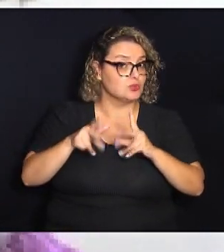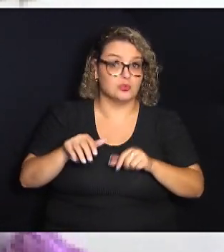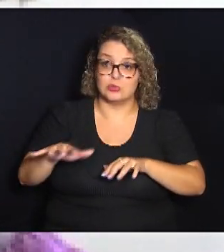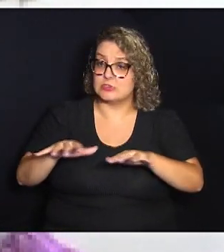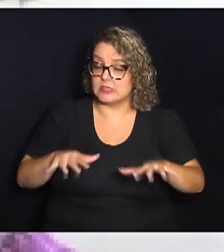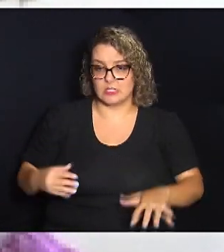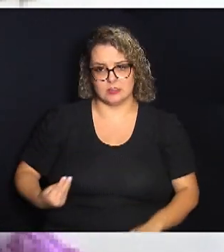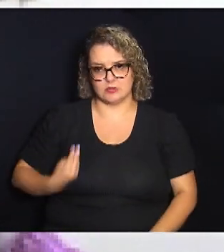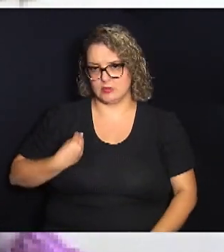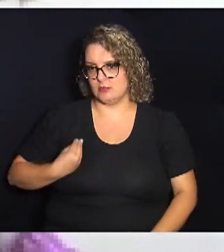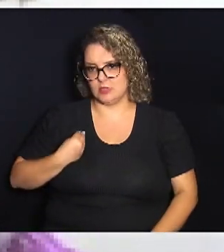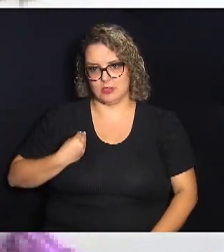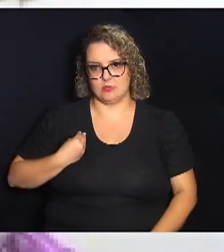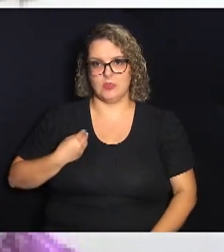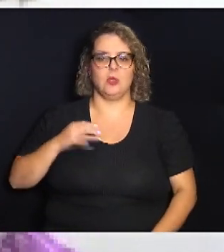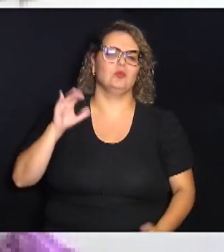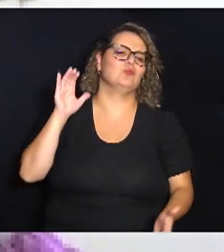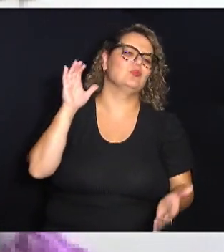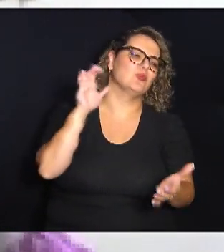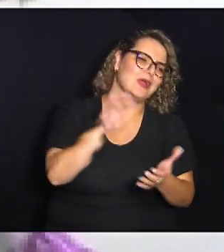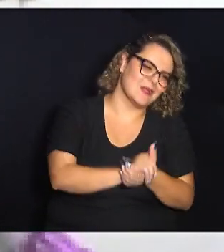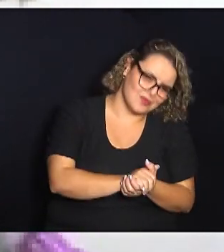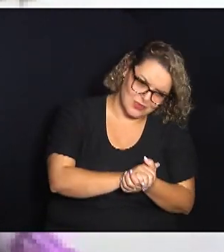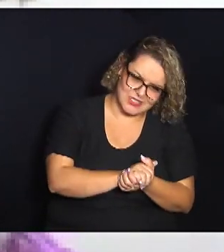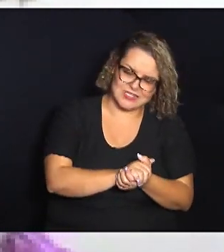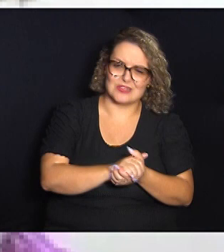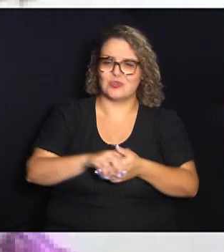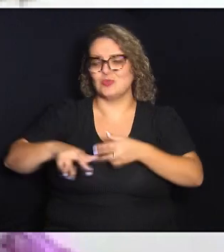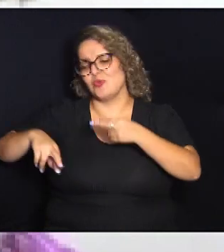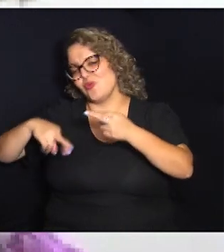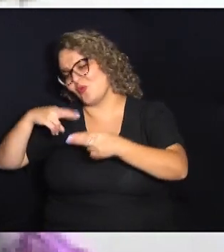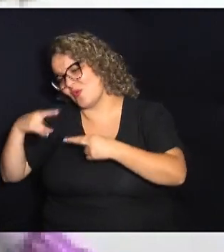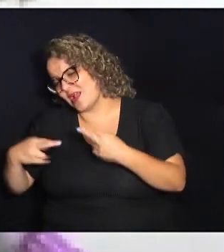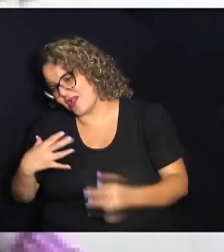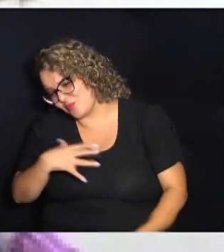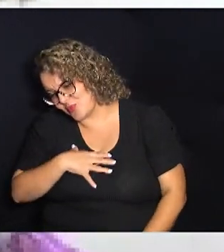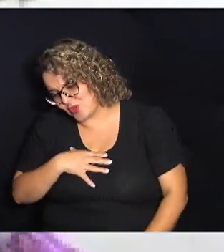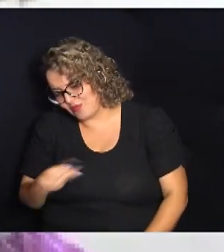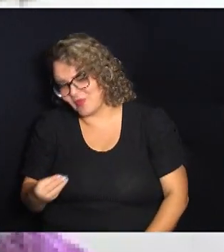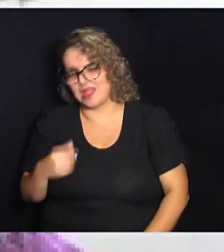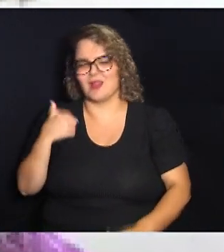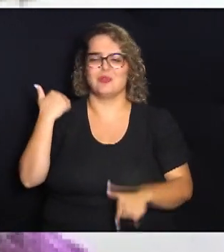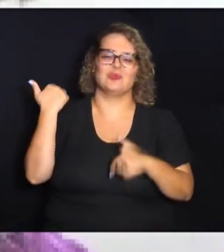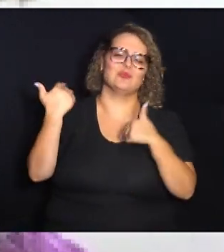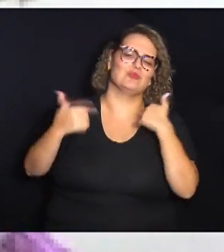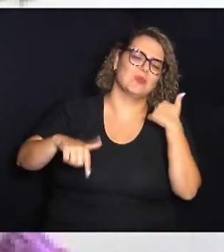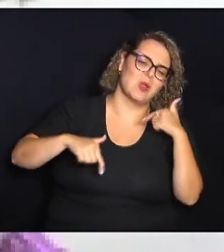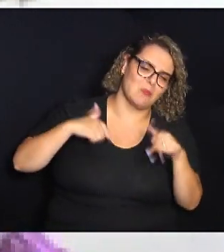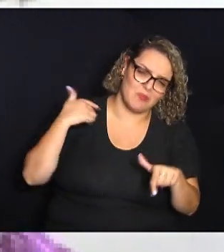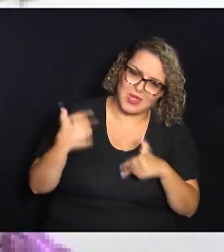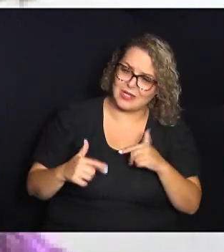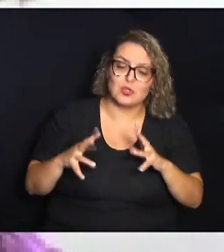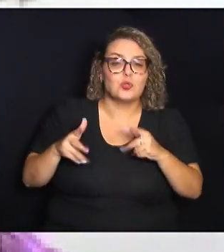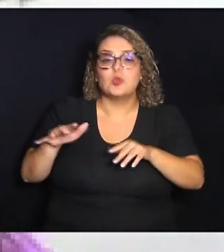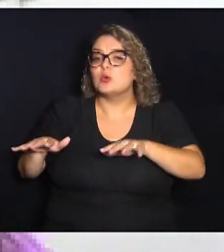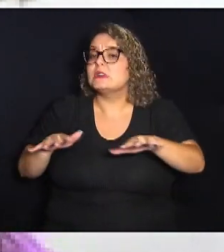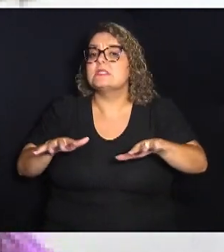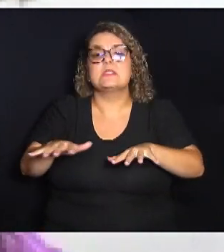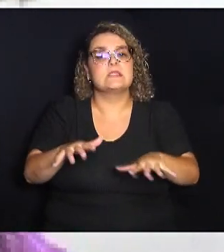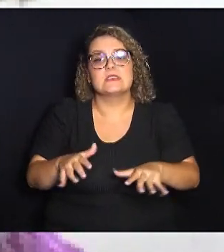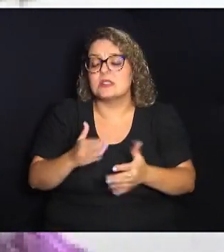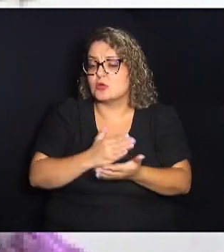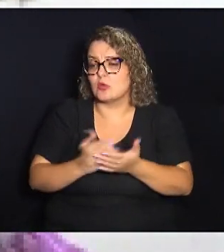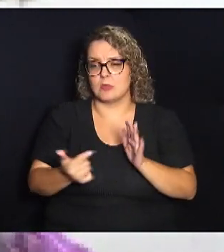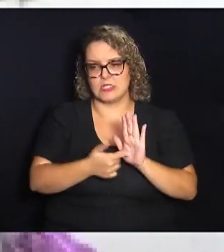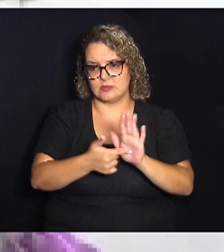vida, afetando no casamento, no relacionamento com os filhos, no trabalho, quer dizer, em todas as áreas começa a